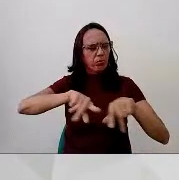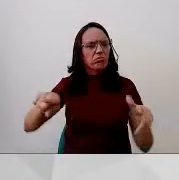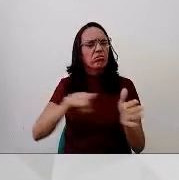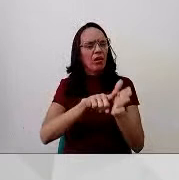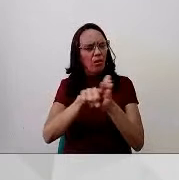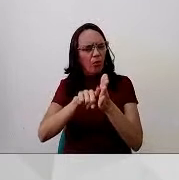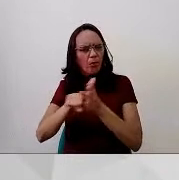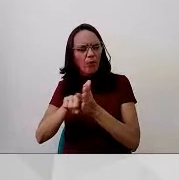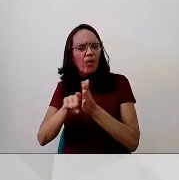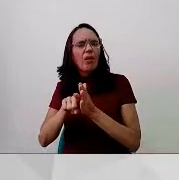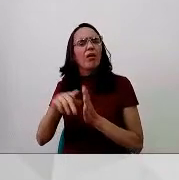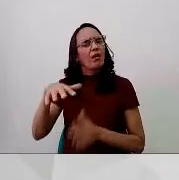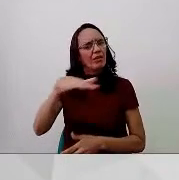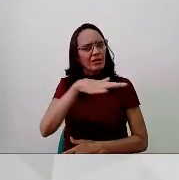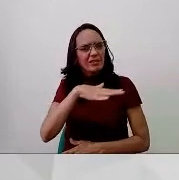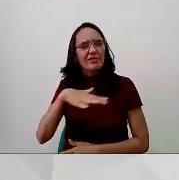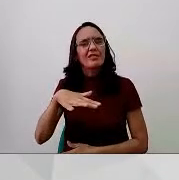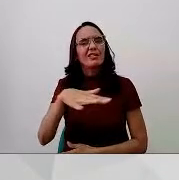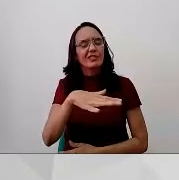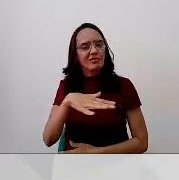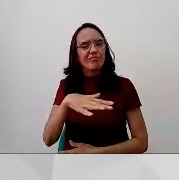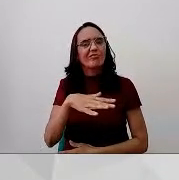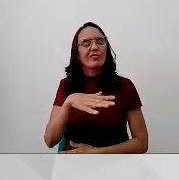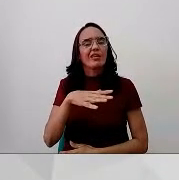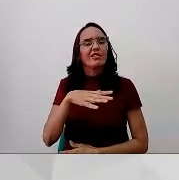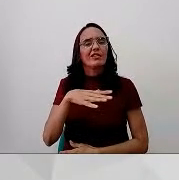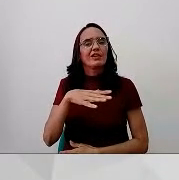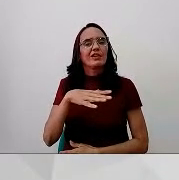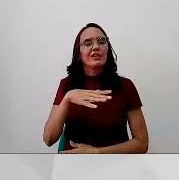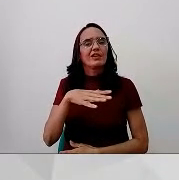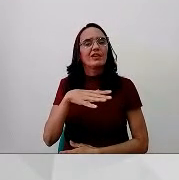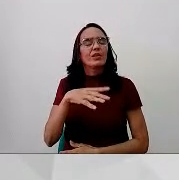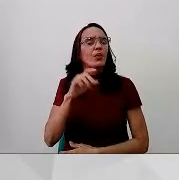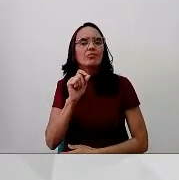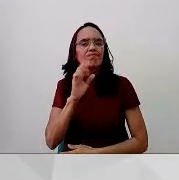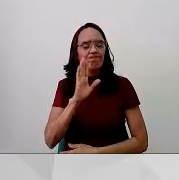está chegando na questão legal e ética, né?